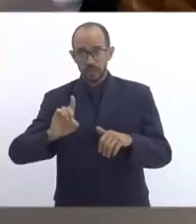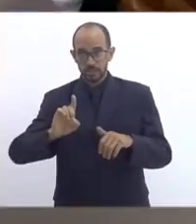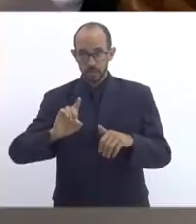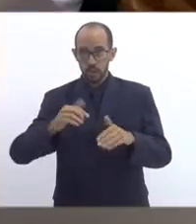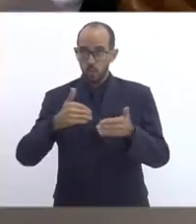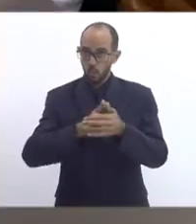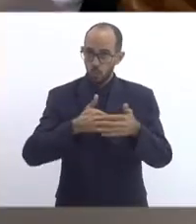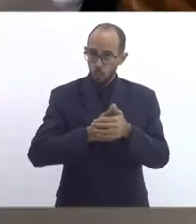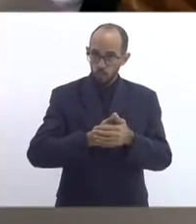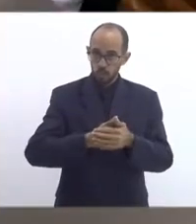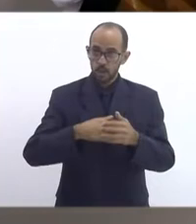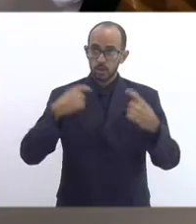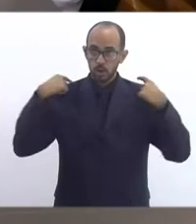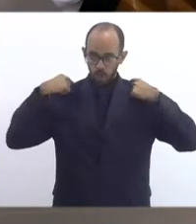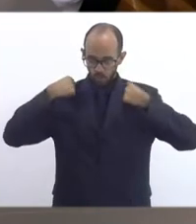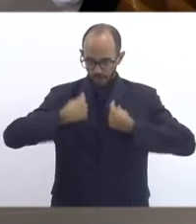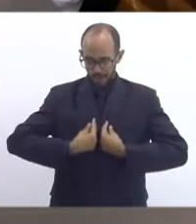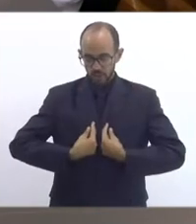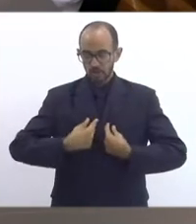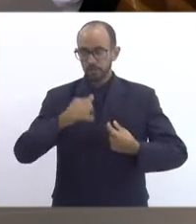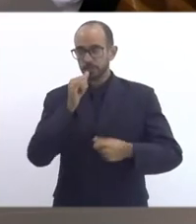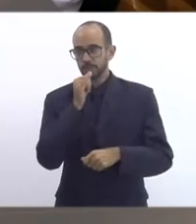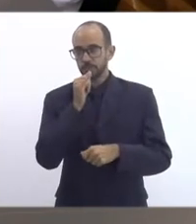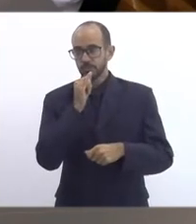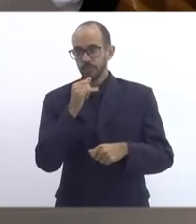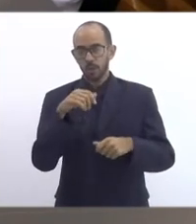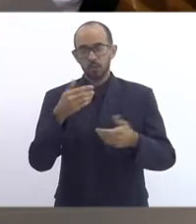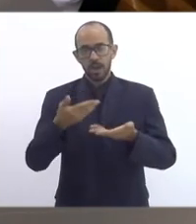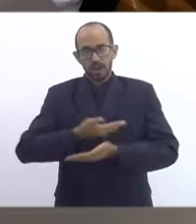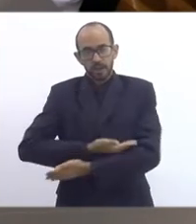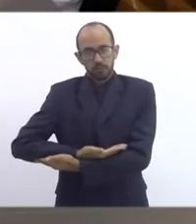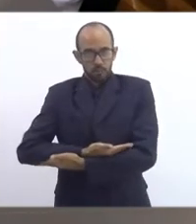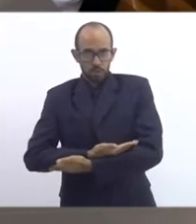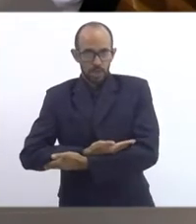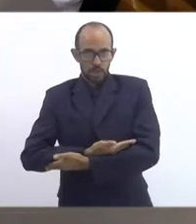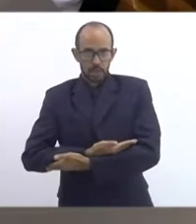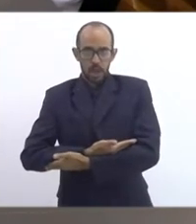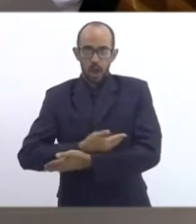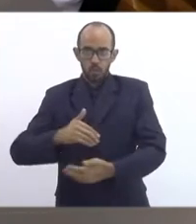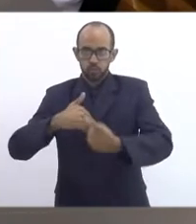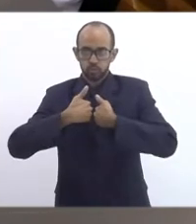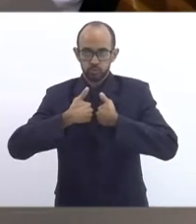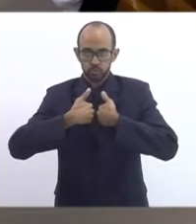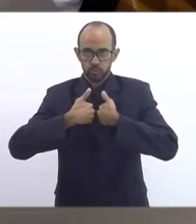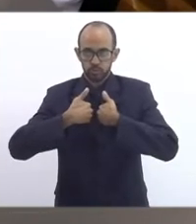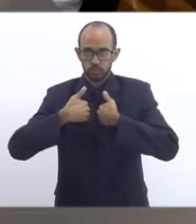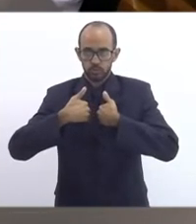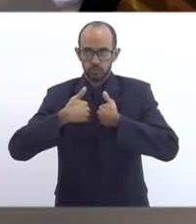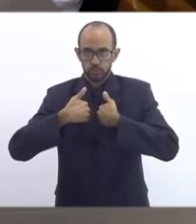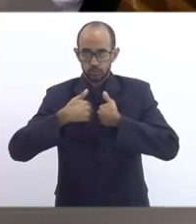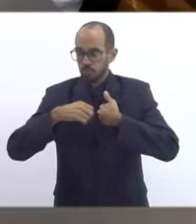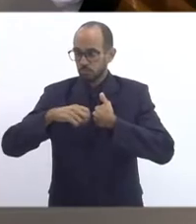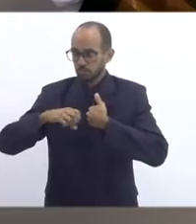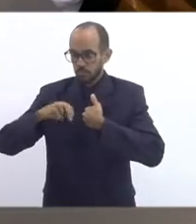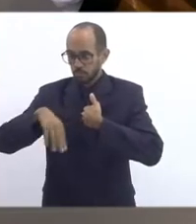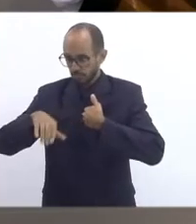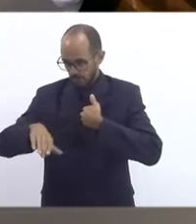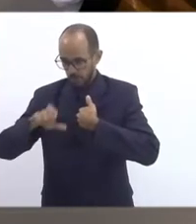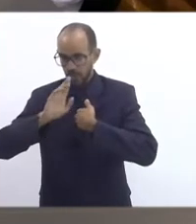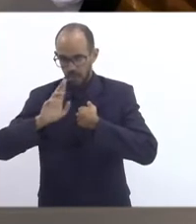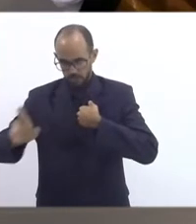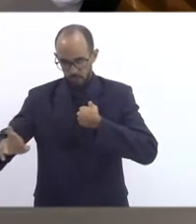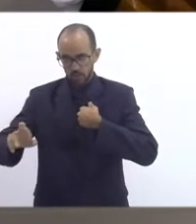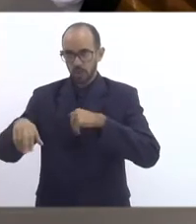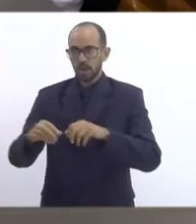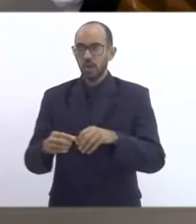o colarzinho. Tá às bom. Vezes, uma criança com acato, autismo. Acato. Então, eu peço de... Pronto, a pessoa retirar. Que olha... O que, que eu vou fazer? Eu vou acrescentar isso à